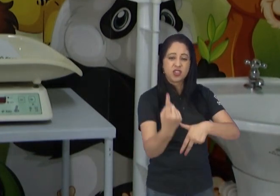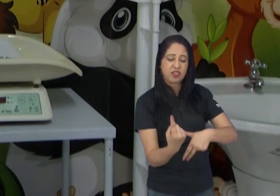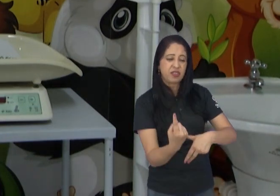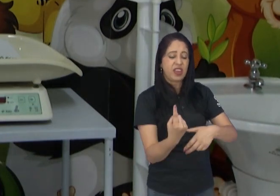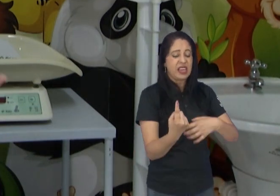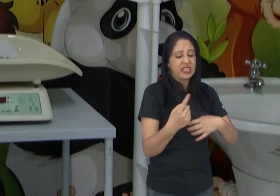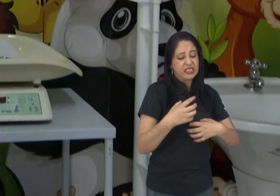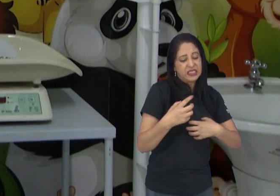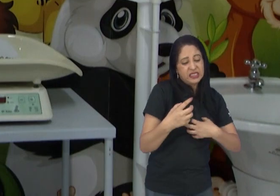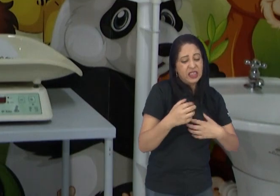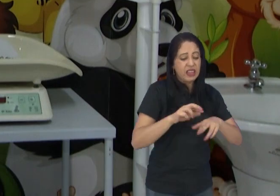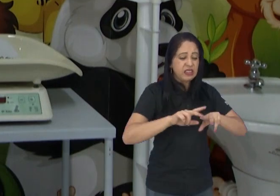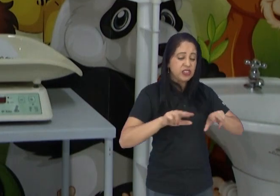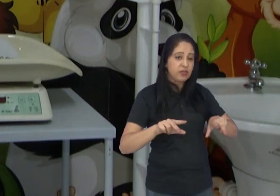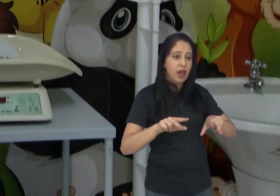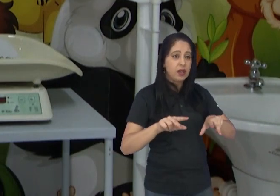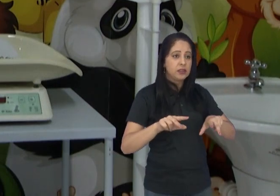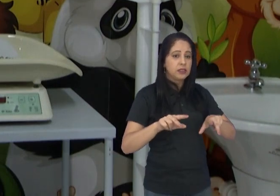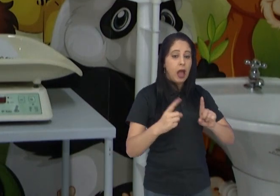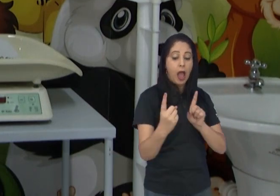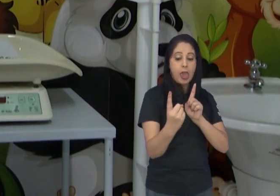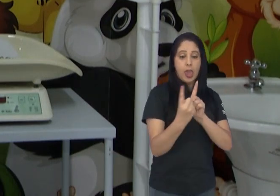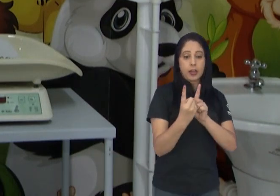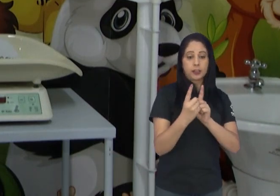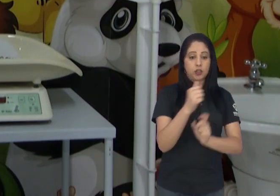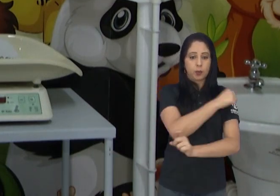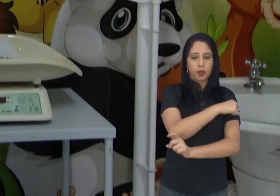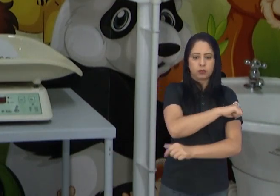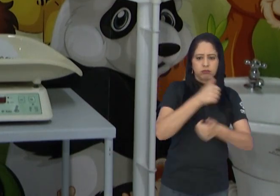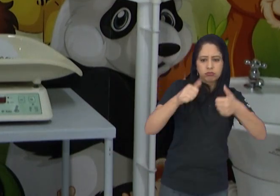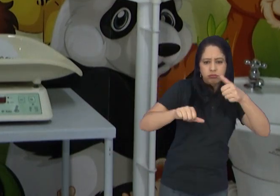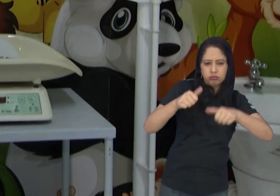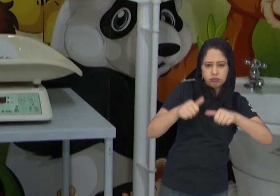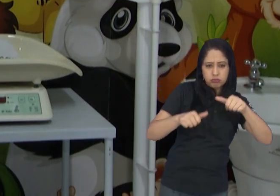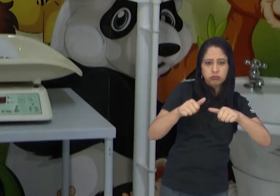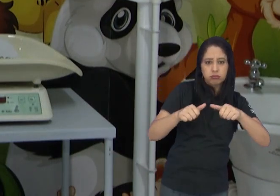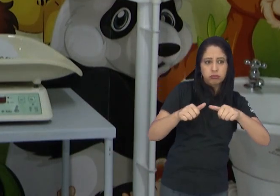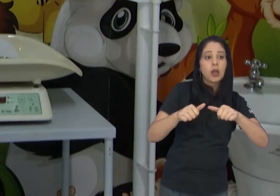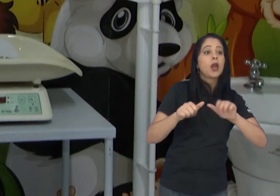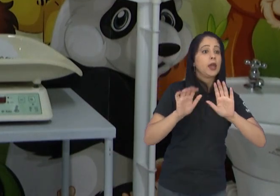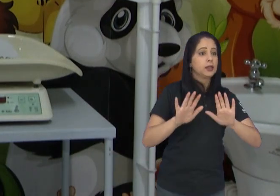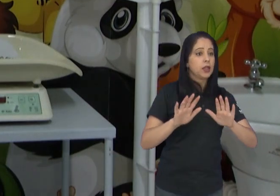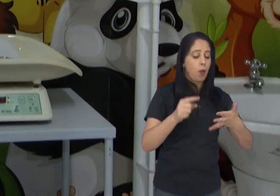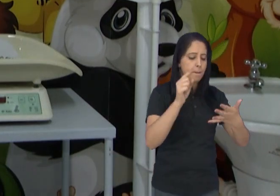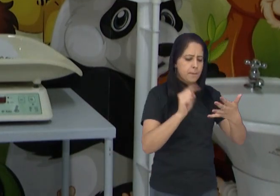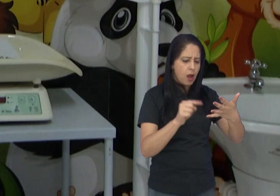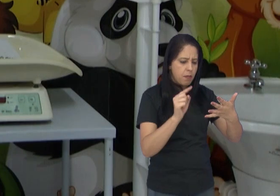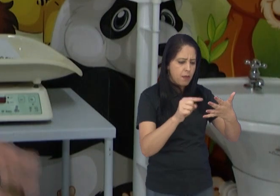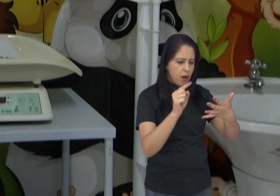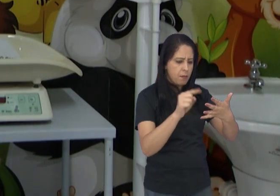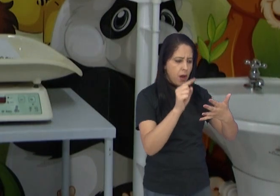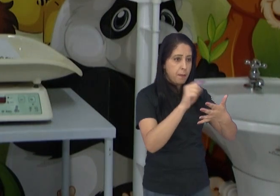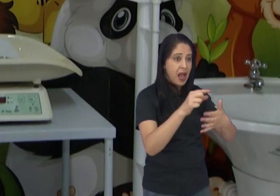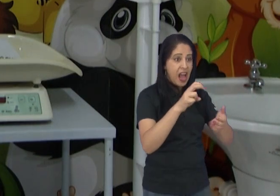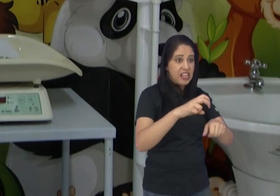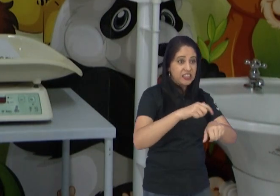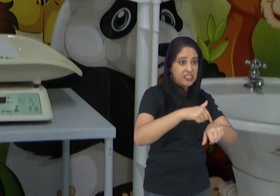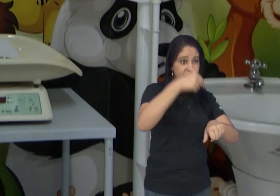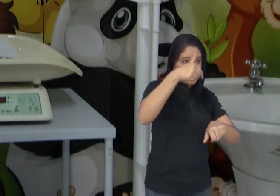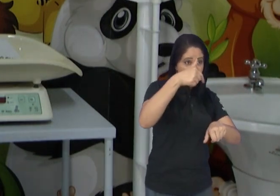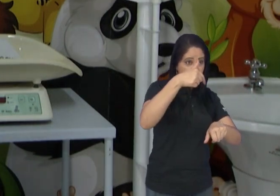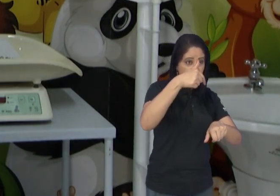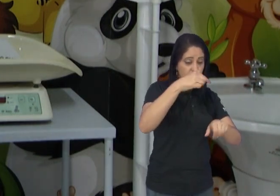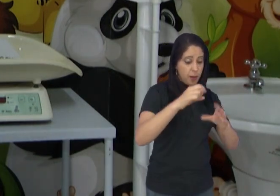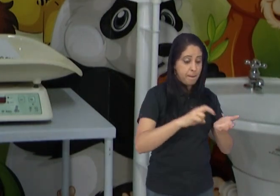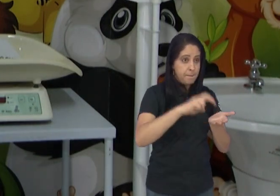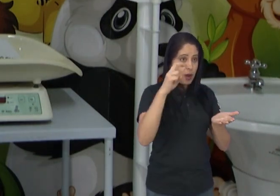alguma coisa, e passa no enfermeiro para o enfermeiro avaliar. Então, ele tem todo o serviço das 7 às 19